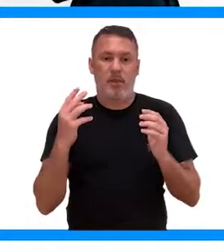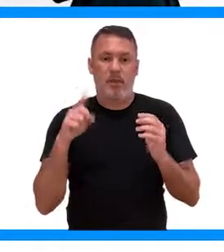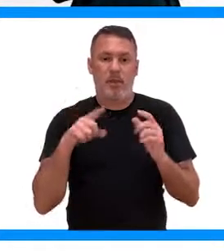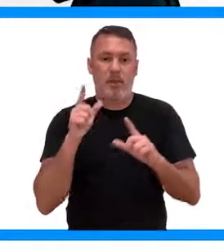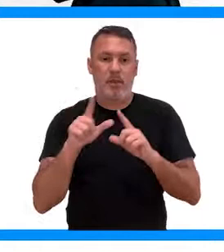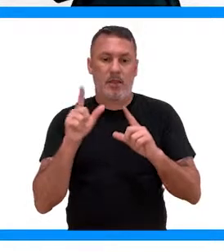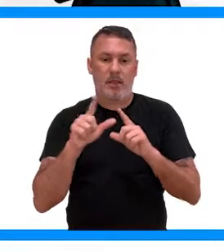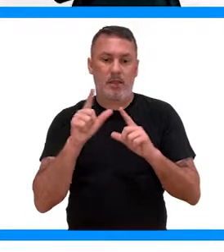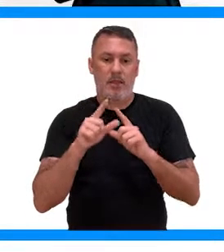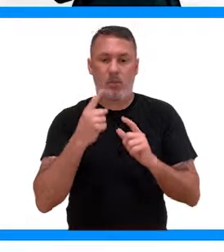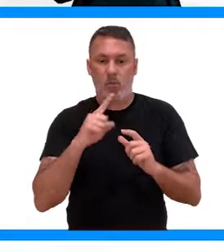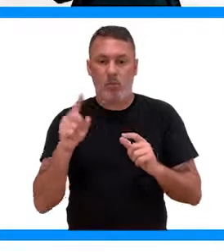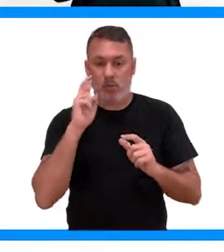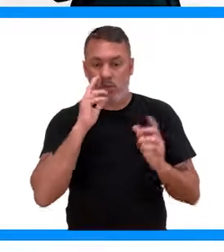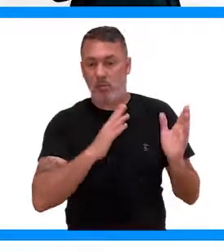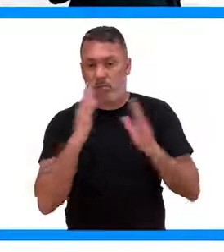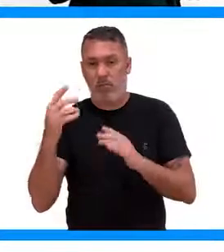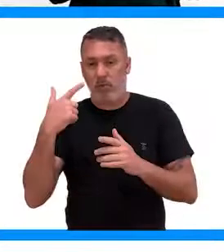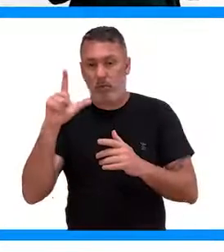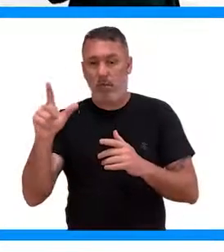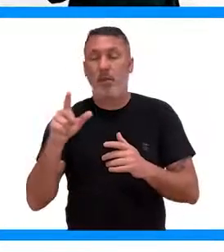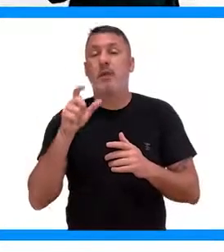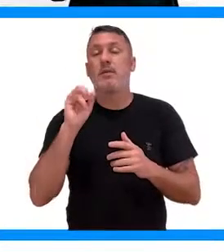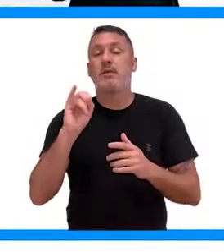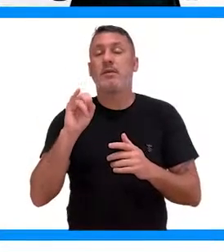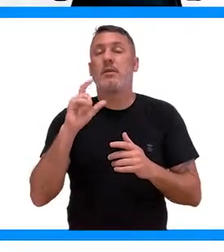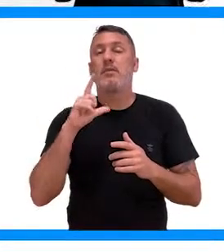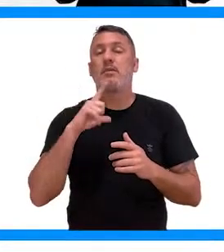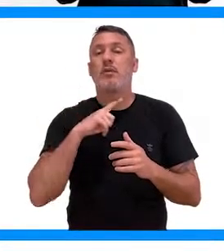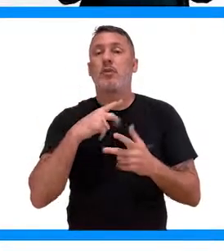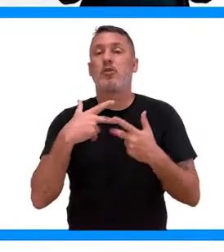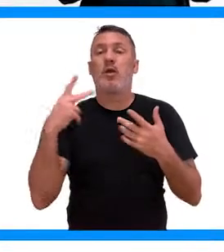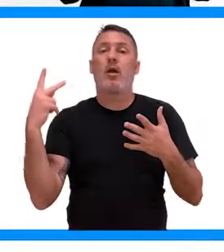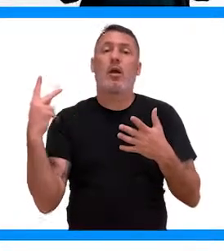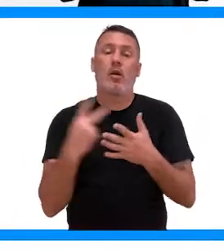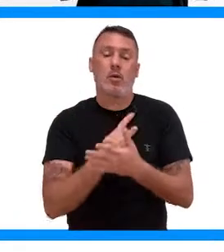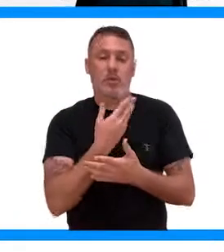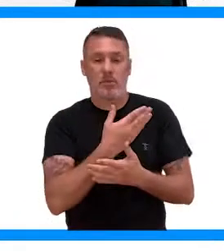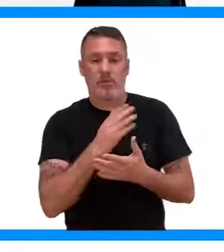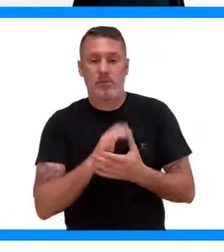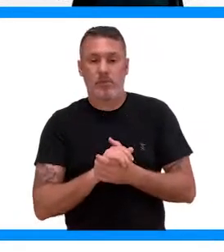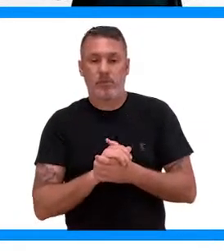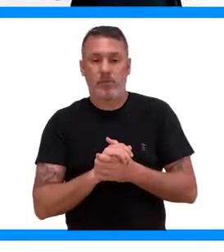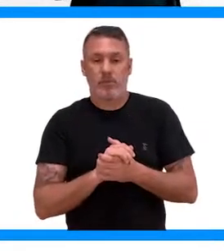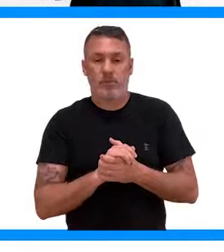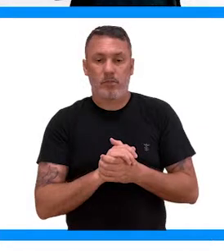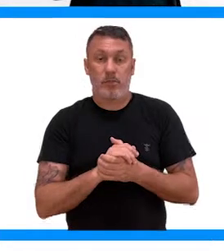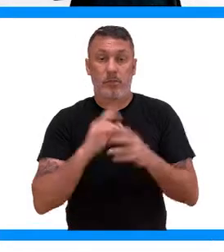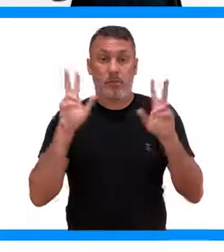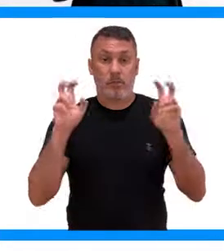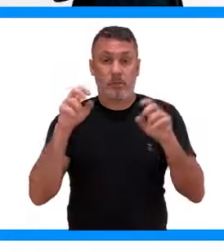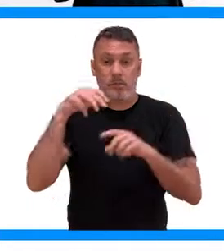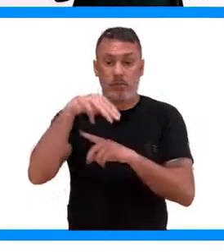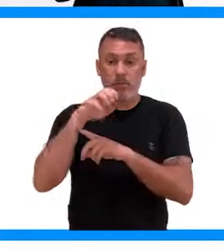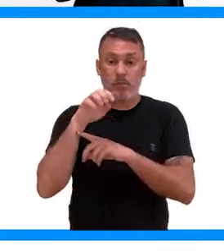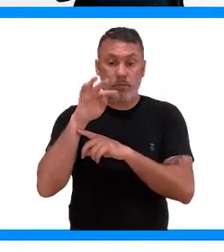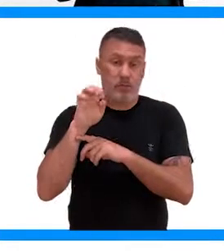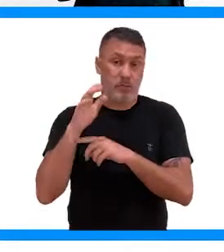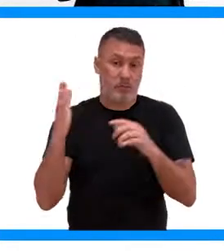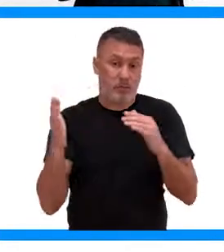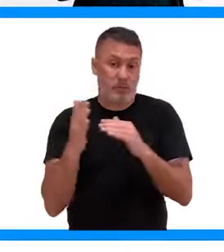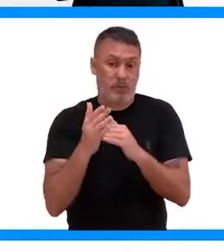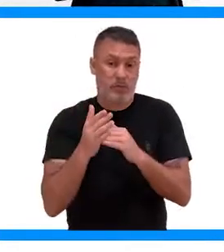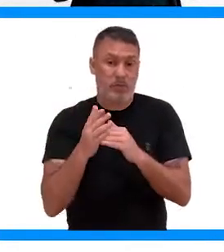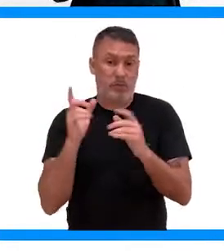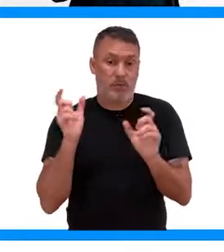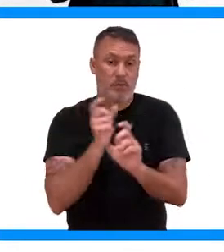Súbitamente, últimamente, cómodamente. Dos casos em que isso ocorre. Quando se añade o sufixo